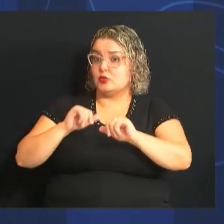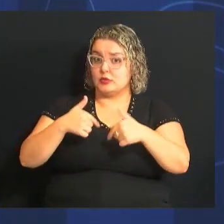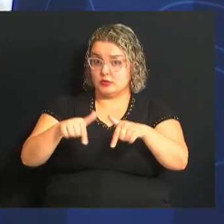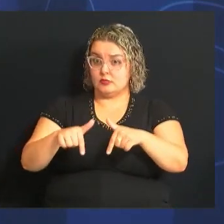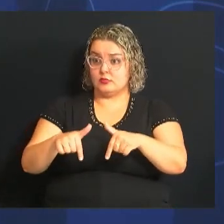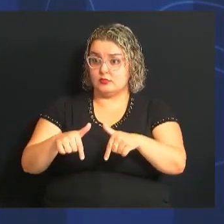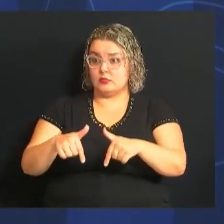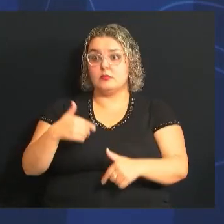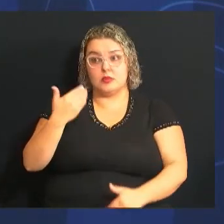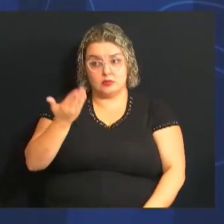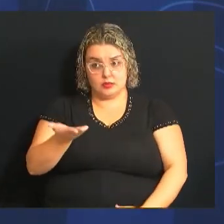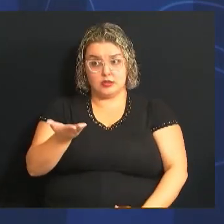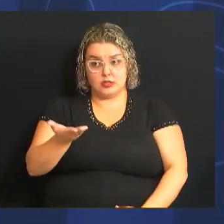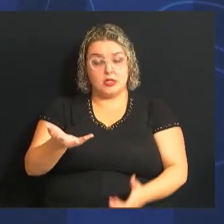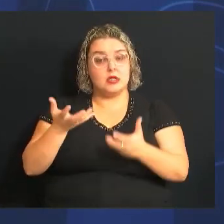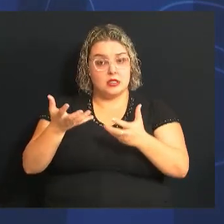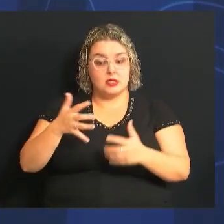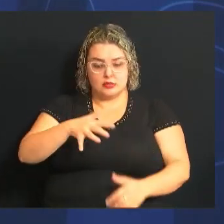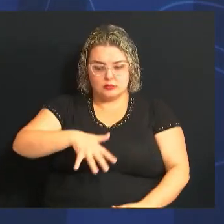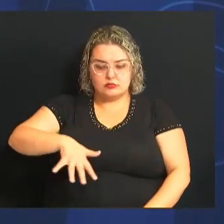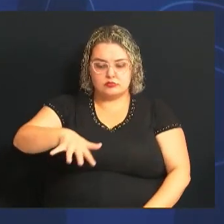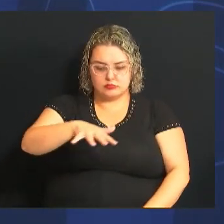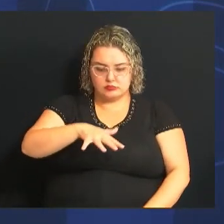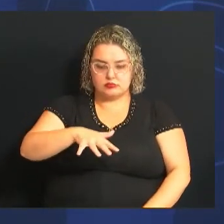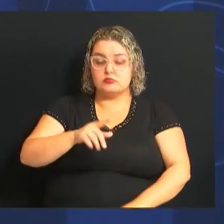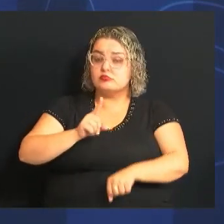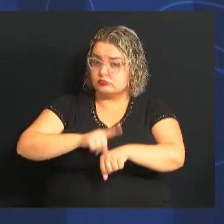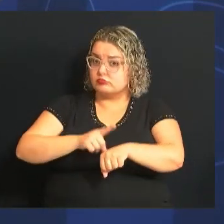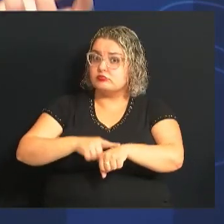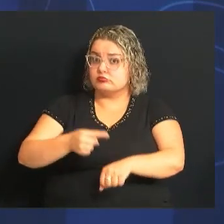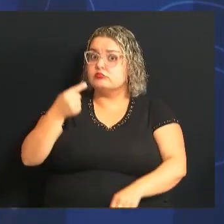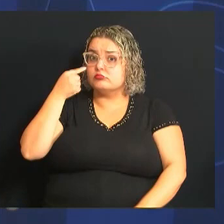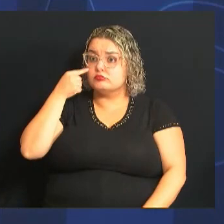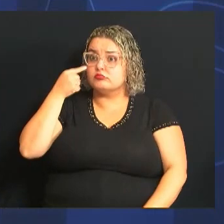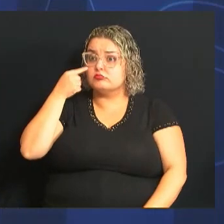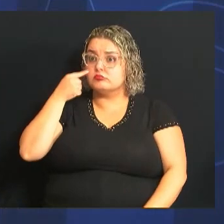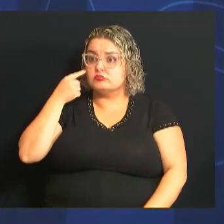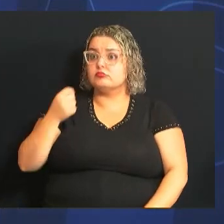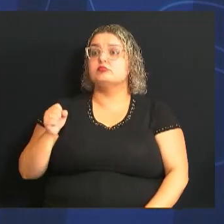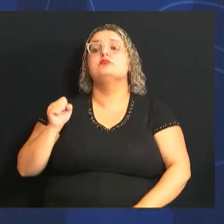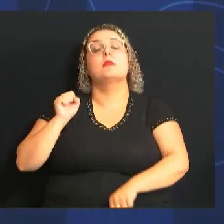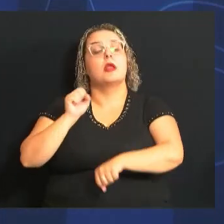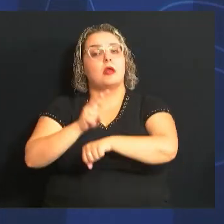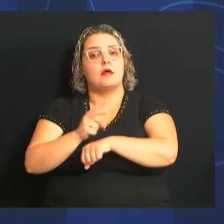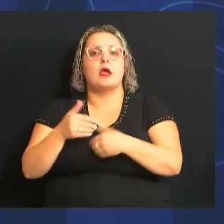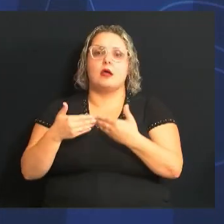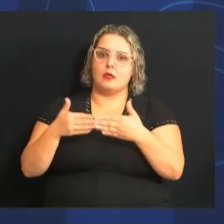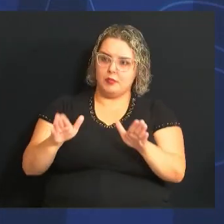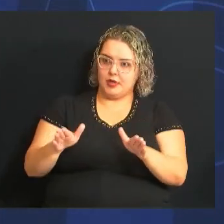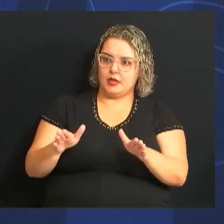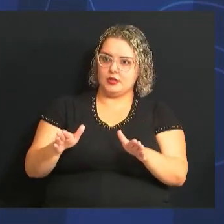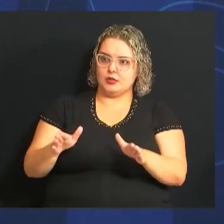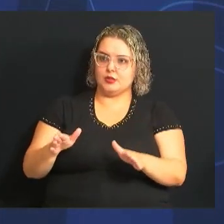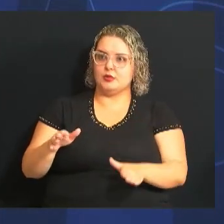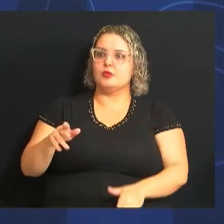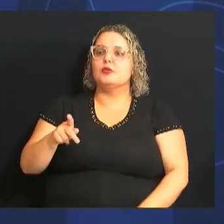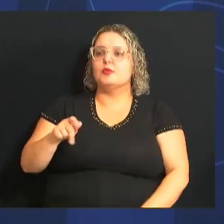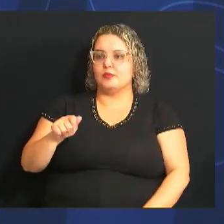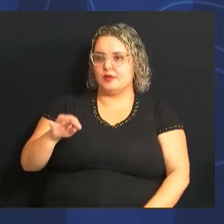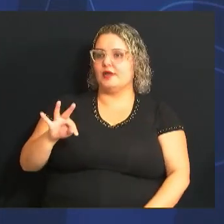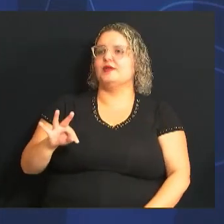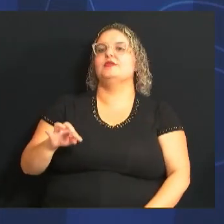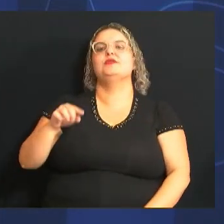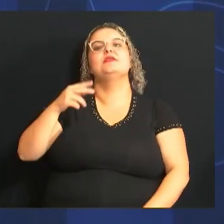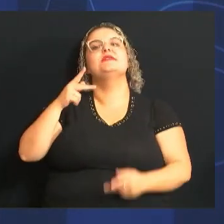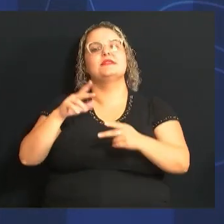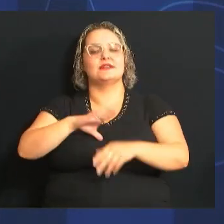para você que quer aqui na região, hora de conferir as vagas que estão disponíveis no PAT da cidade de